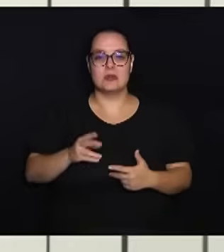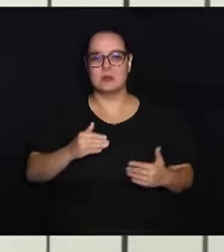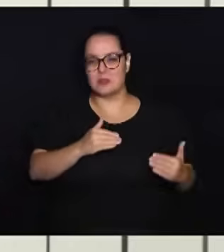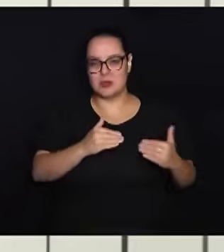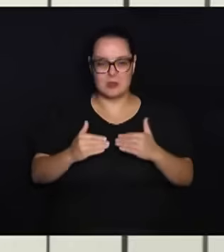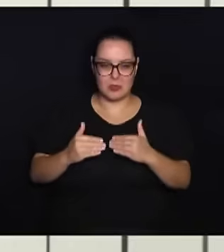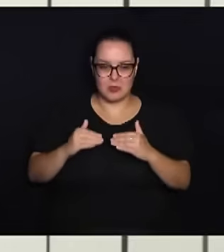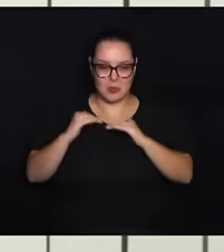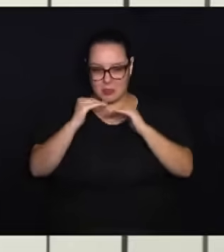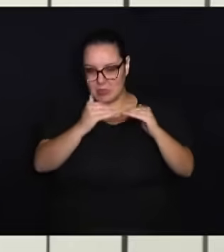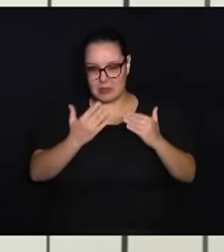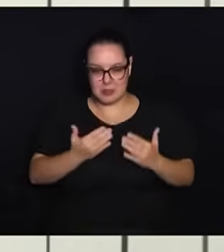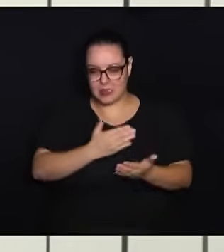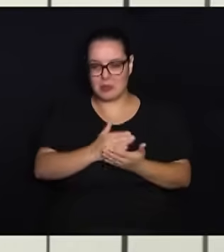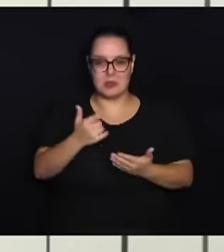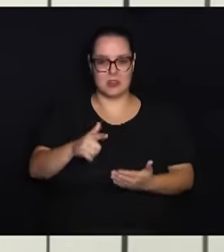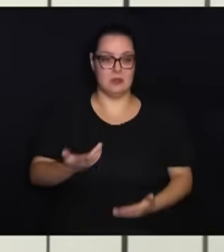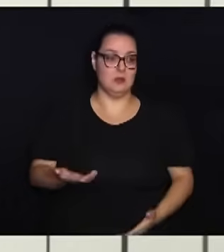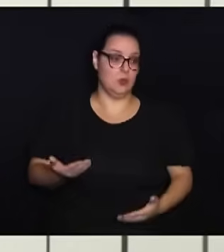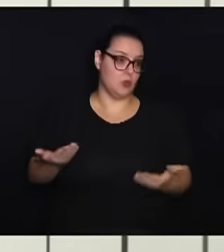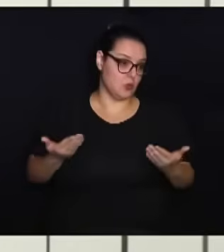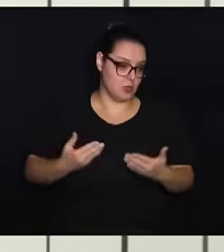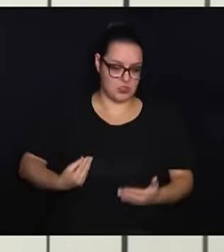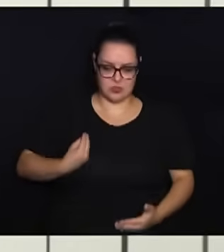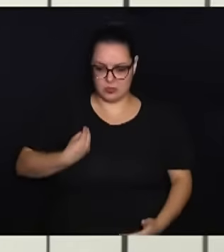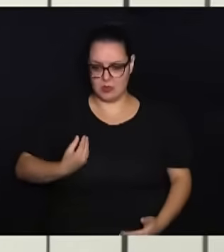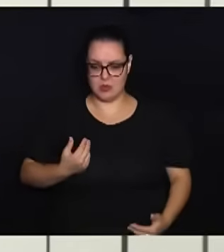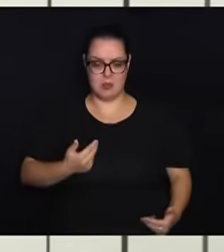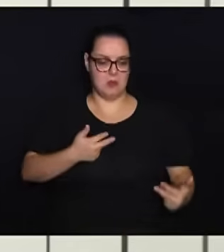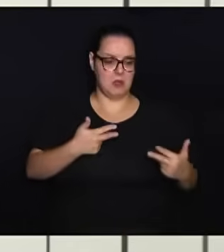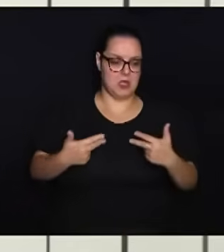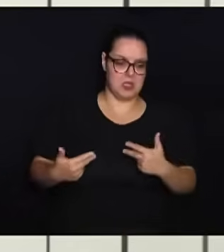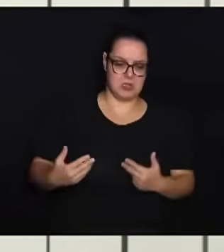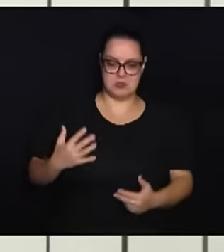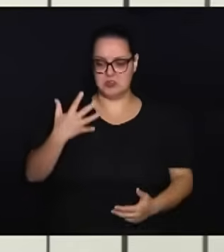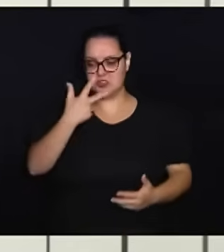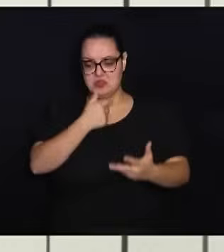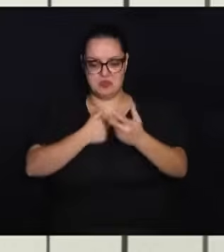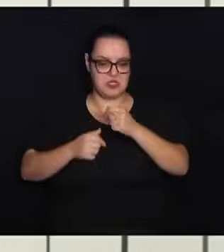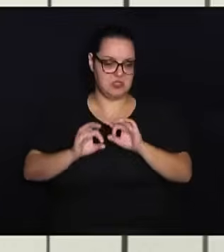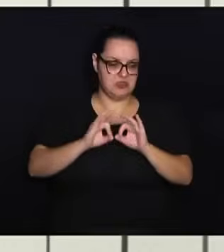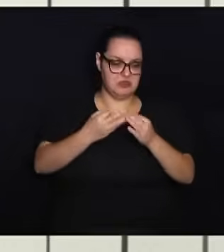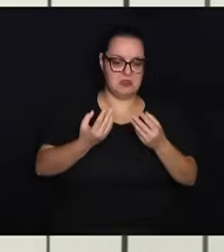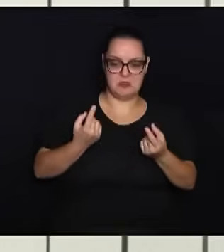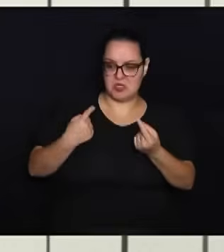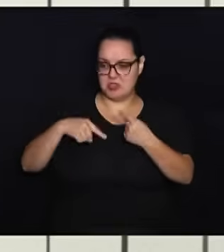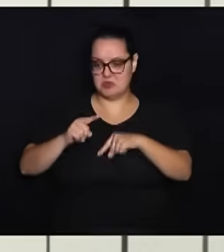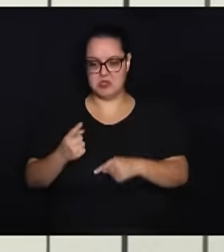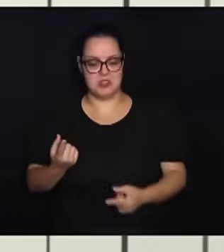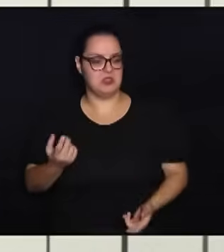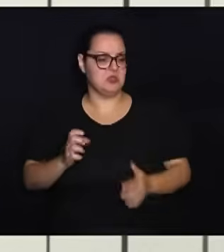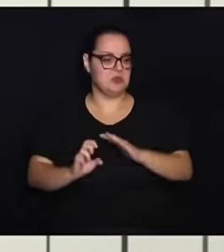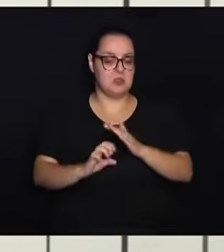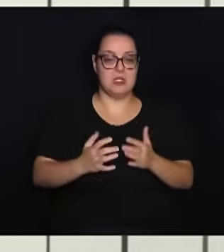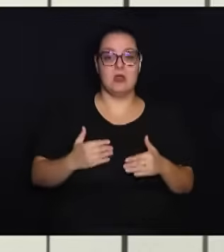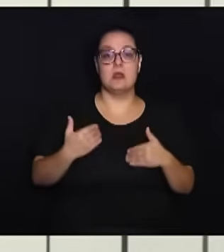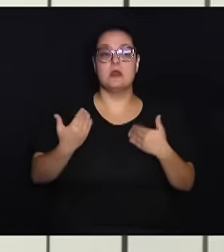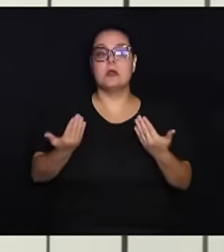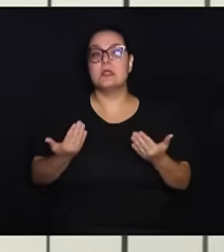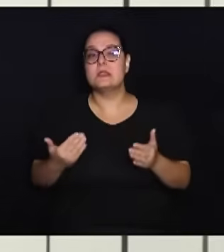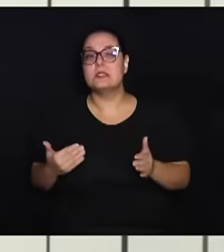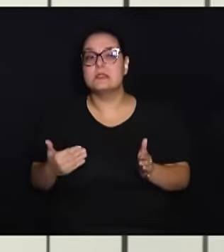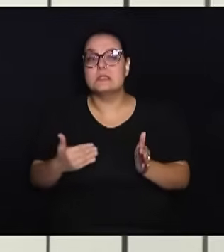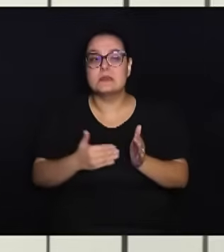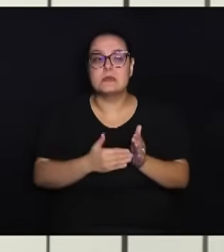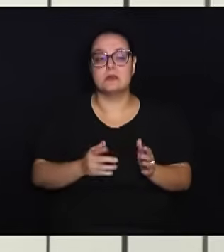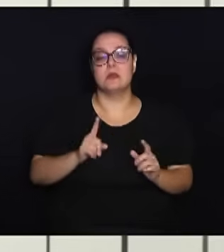Hoje a gente vive em meio de padrões, né? Padrão de beleza, padrão de vida, de família, de sucesso. Até que ponto isso tudo